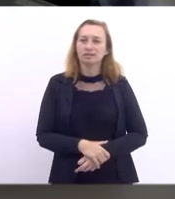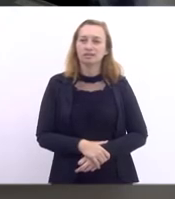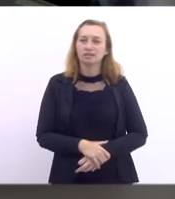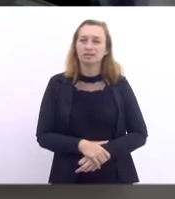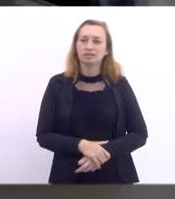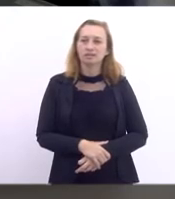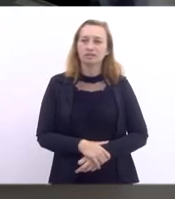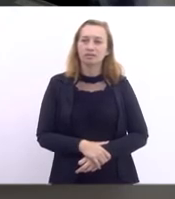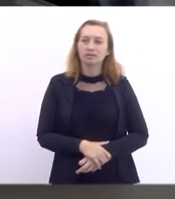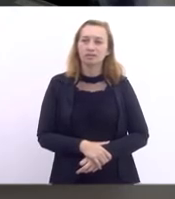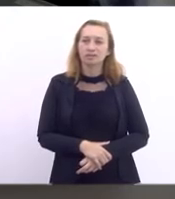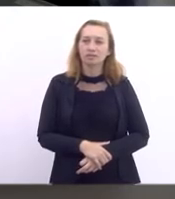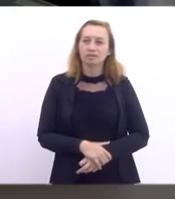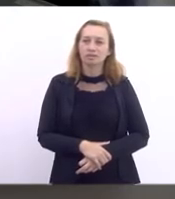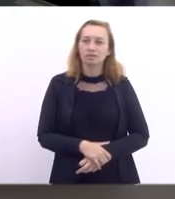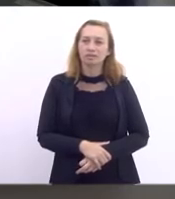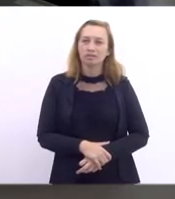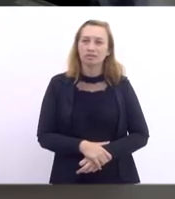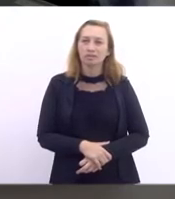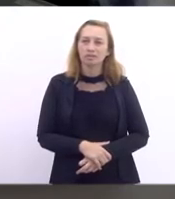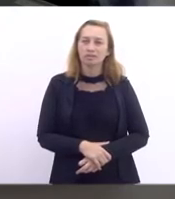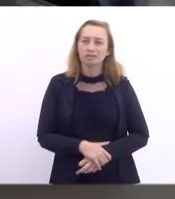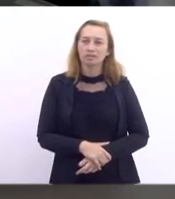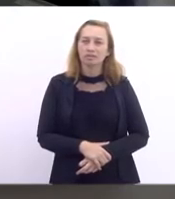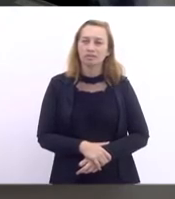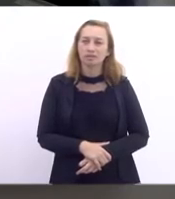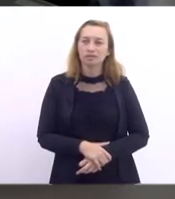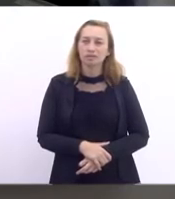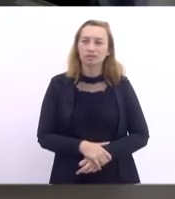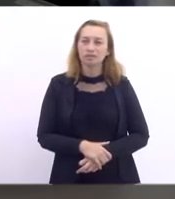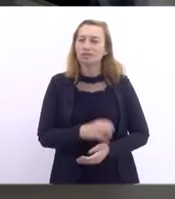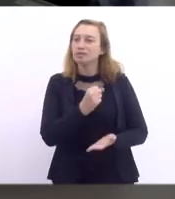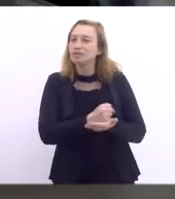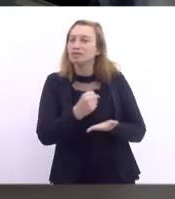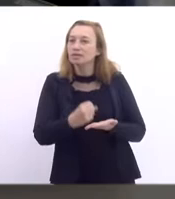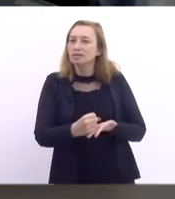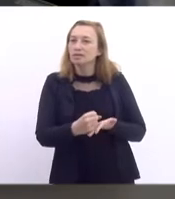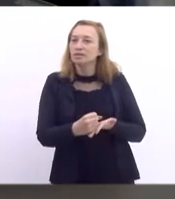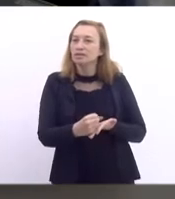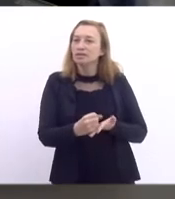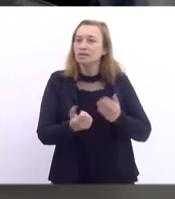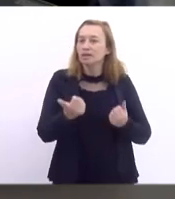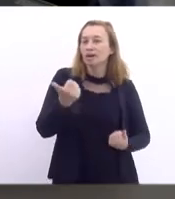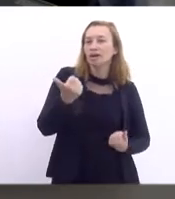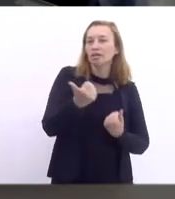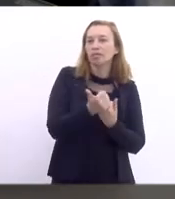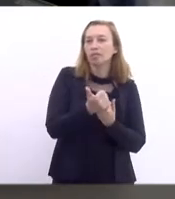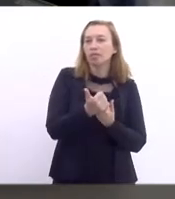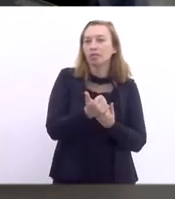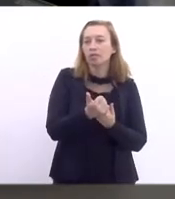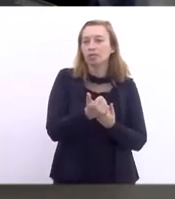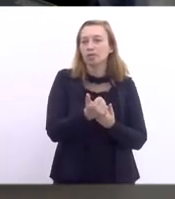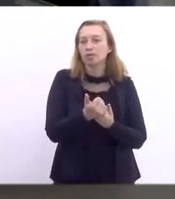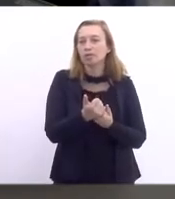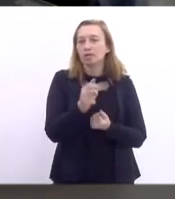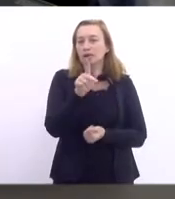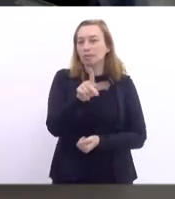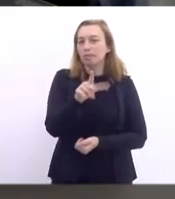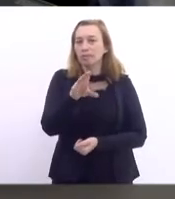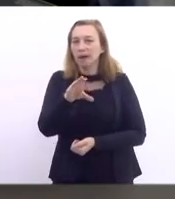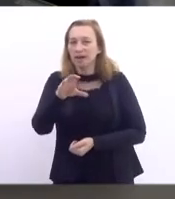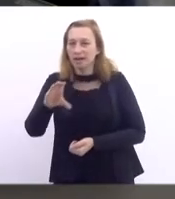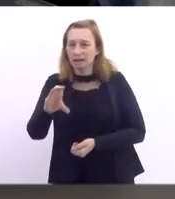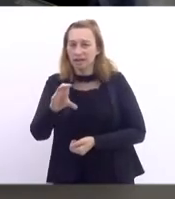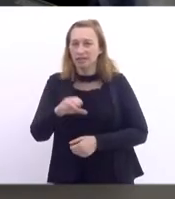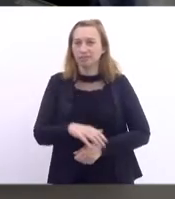quem é a identificação dos contratos-programa de apoio financiamento contrapartida pac o